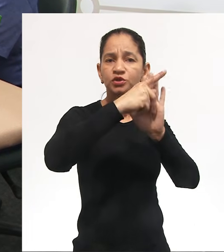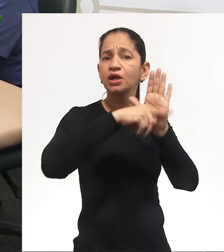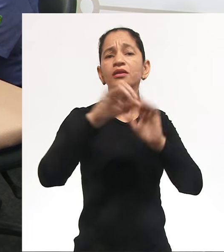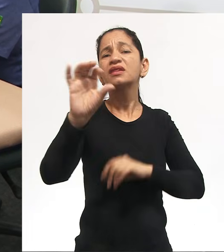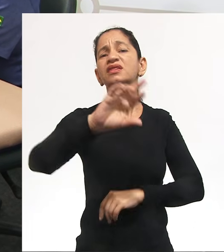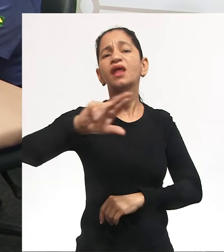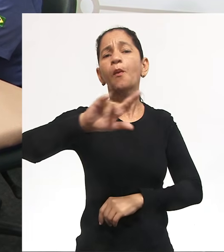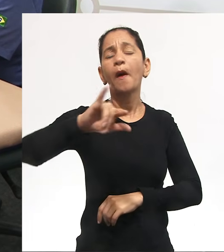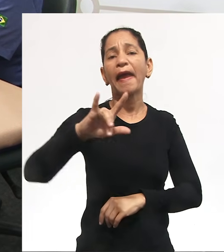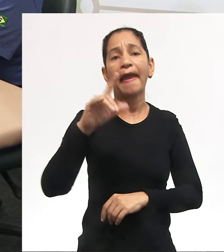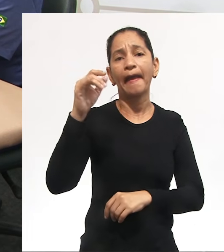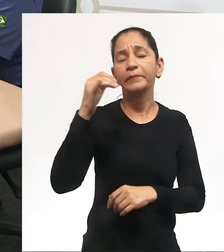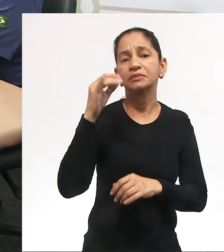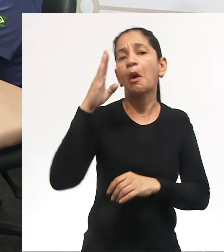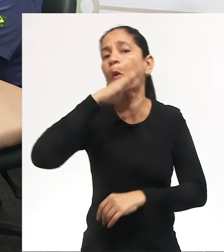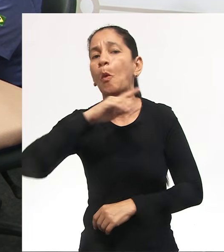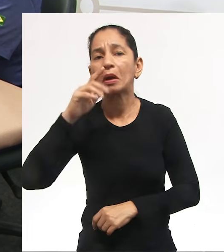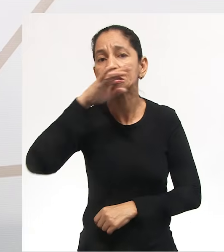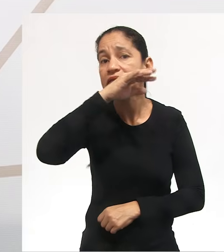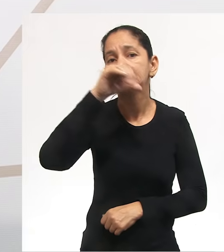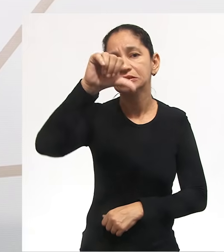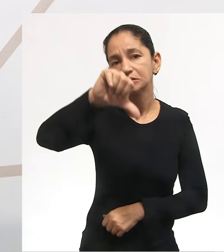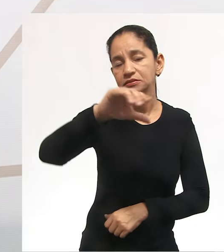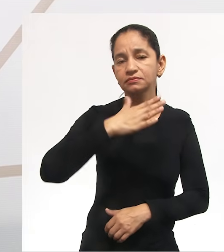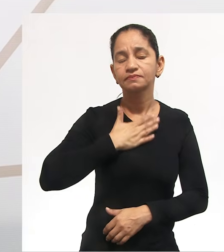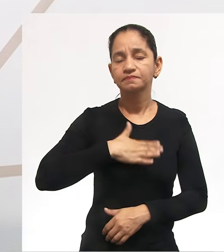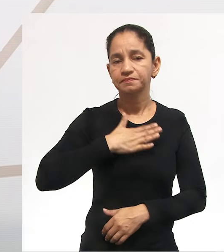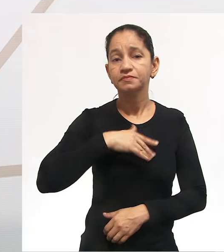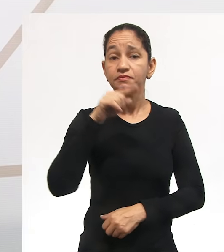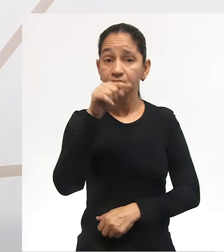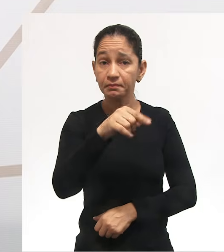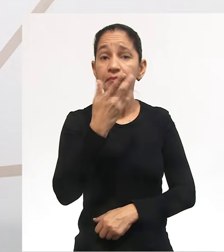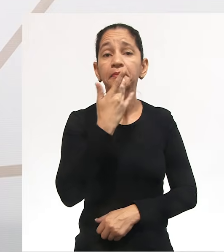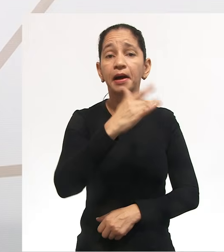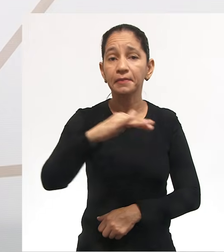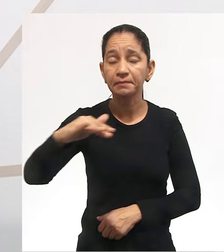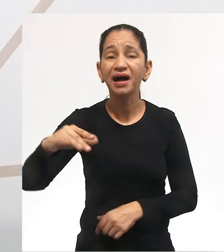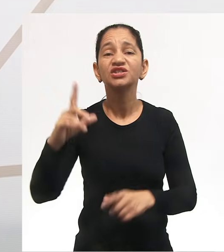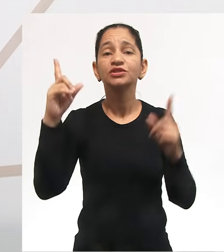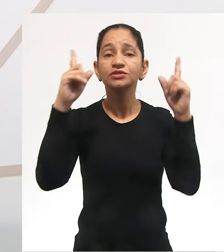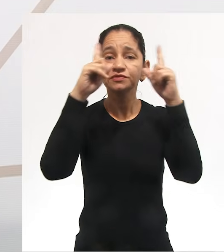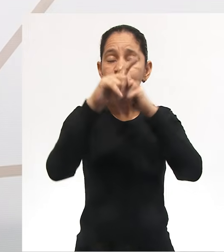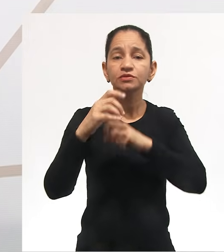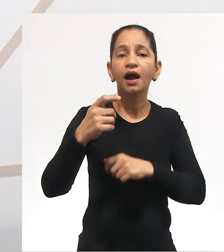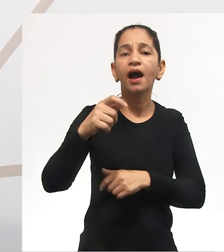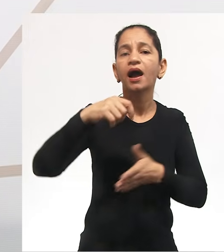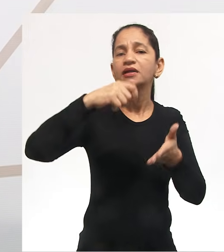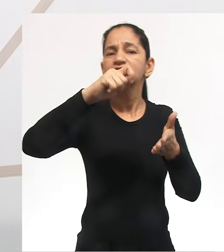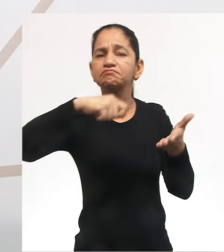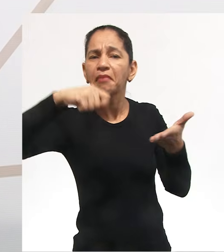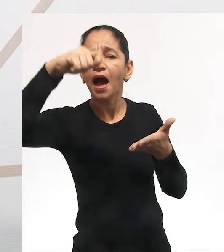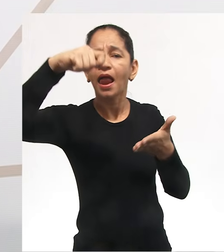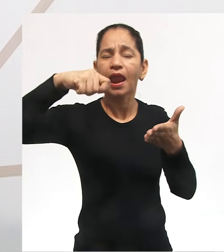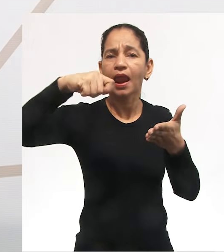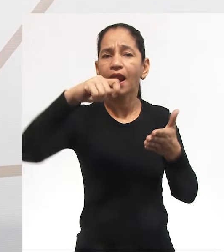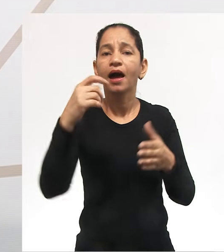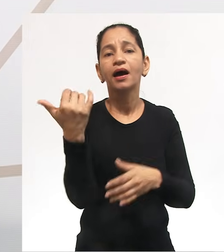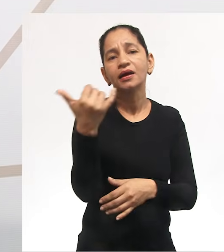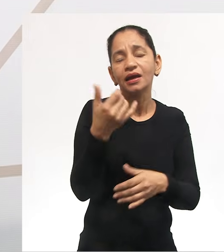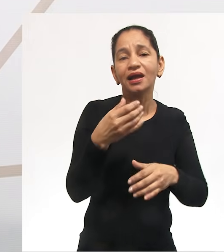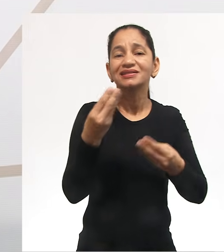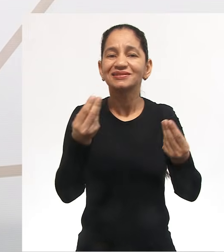Então, na verdade, não é vilão, mas assim, algumas crianças elas tinham alguma dificuldade ali com pincel,